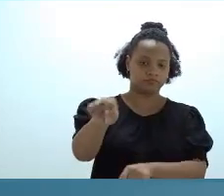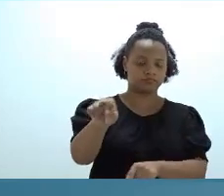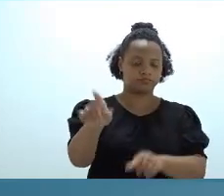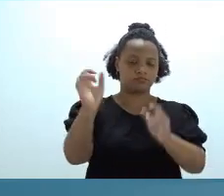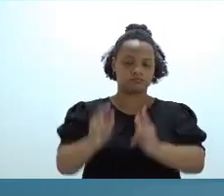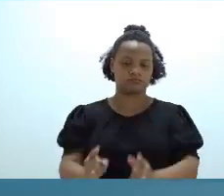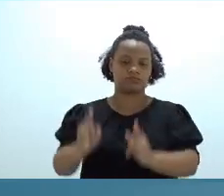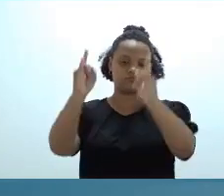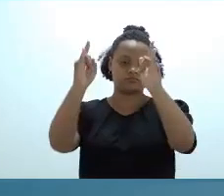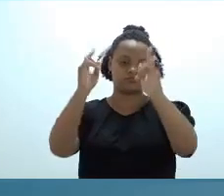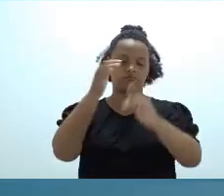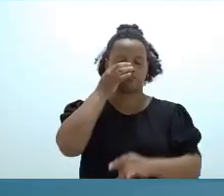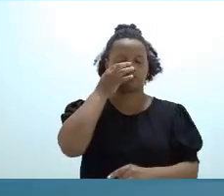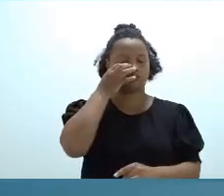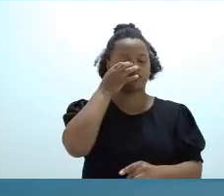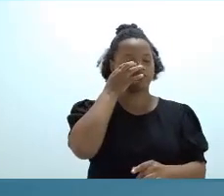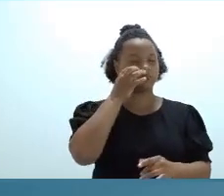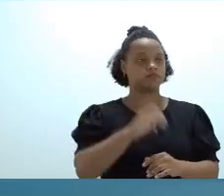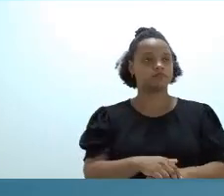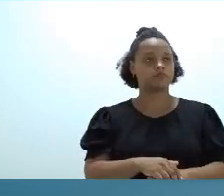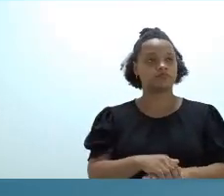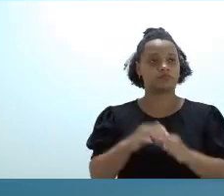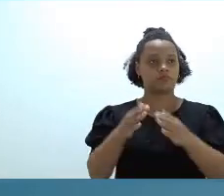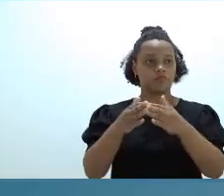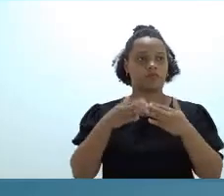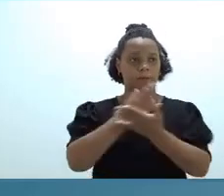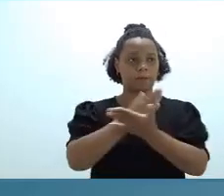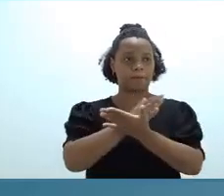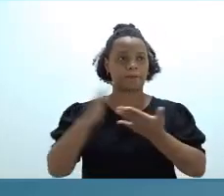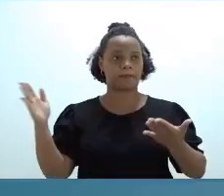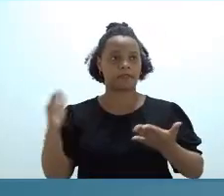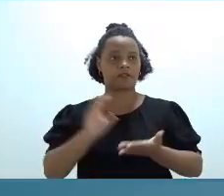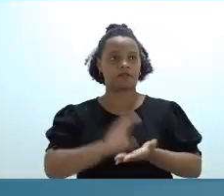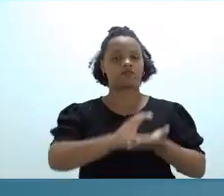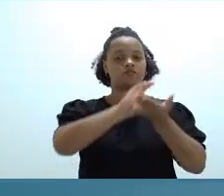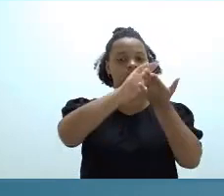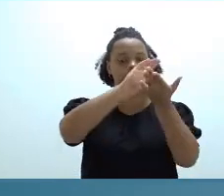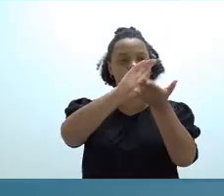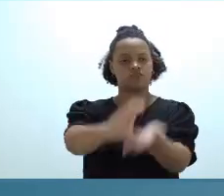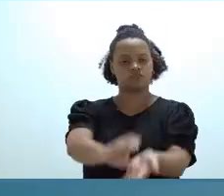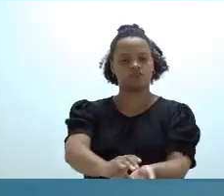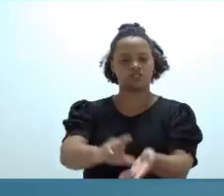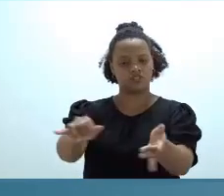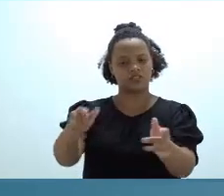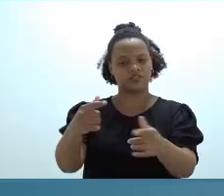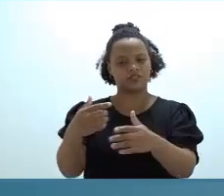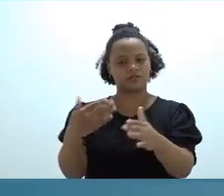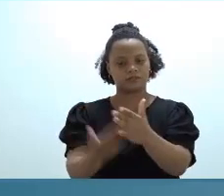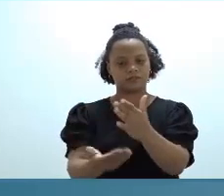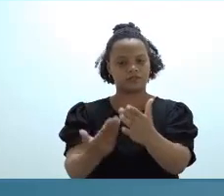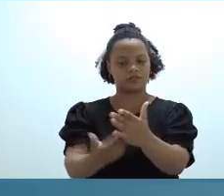da demanda, a petição inicial da ação de ressarcimento de danos, processo